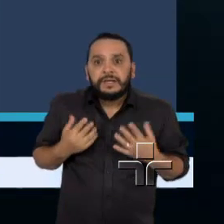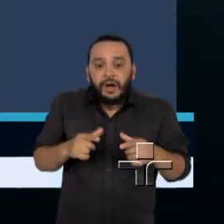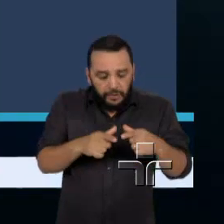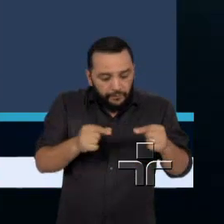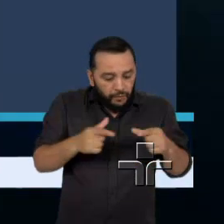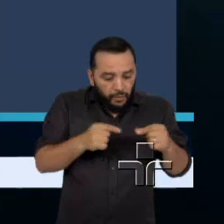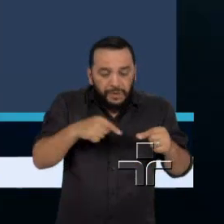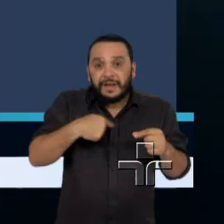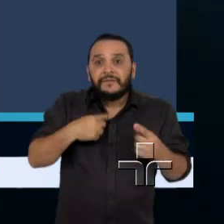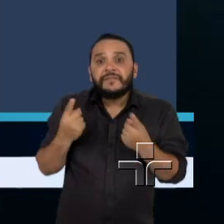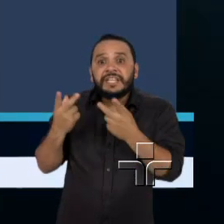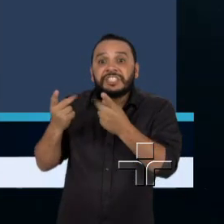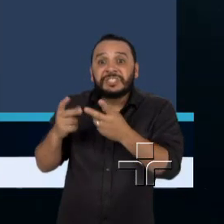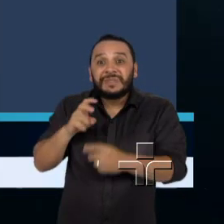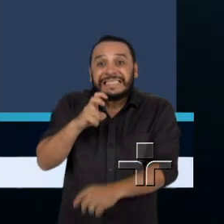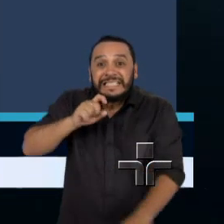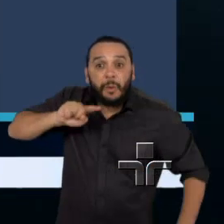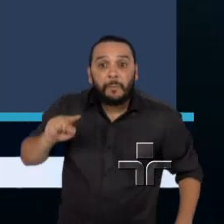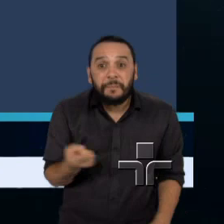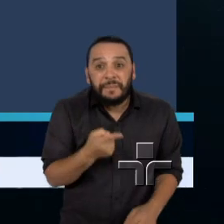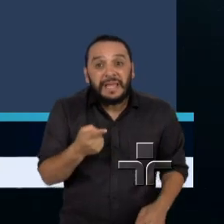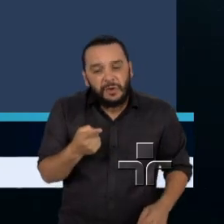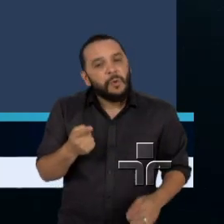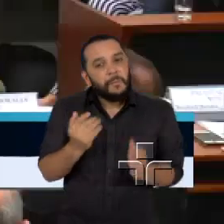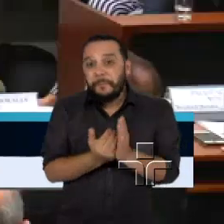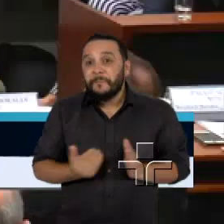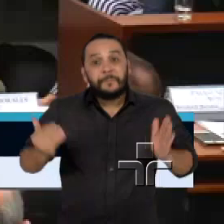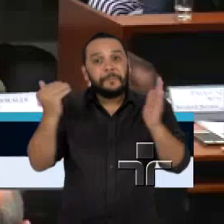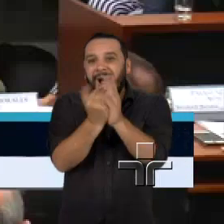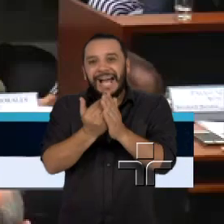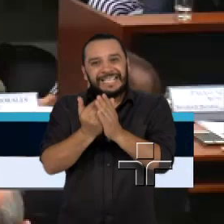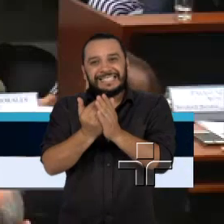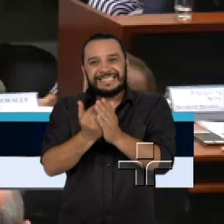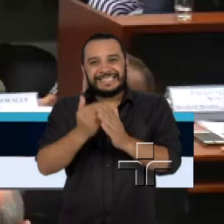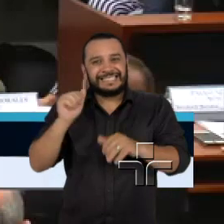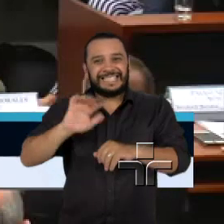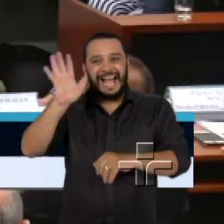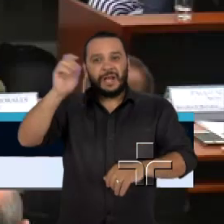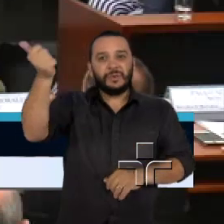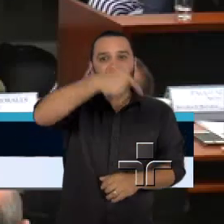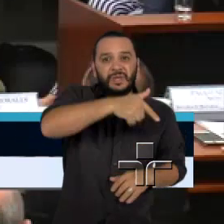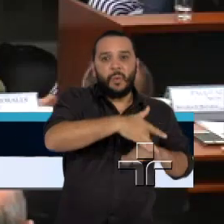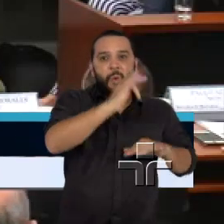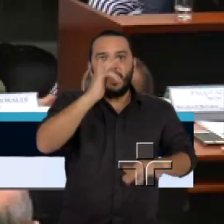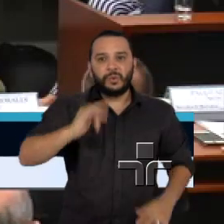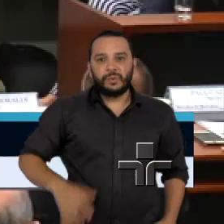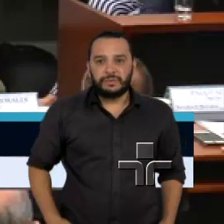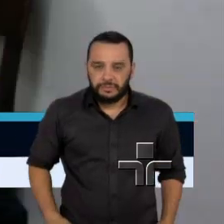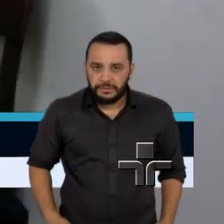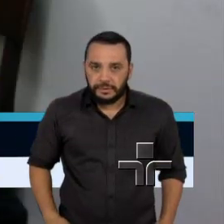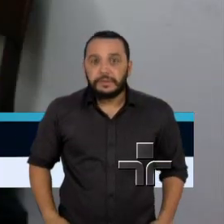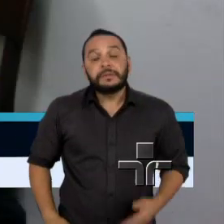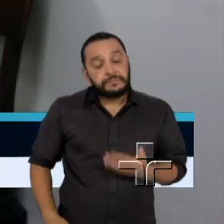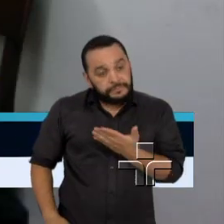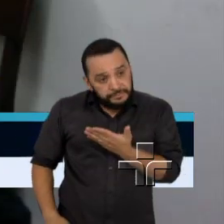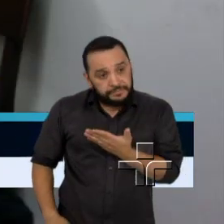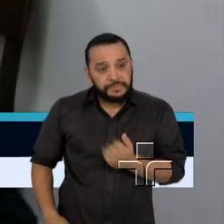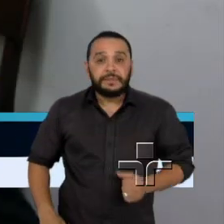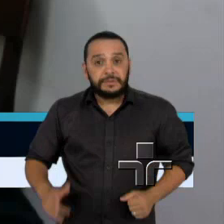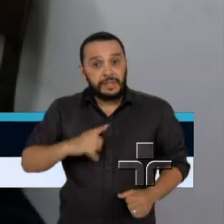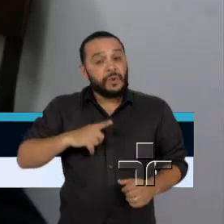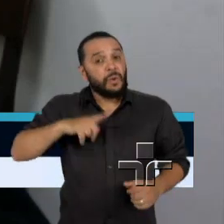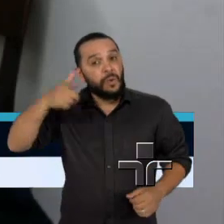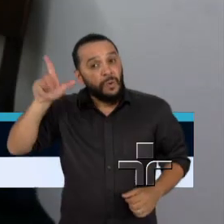por um preço 5.000 vezes maior que o grama do ouro, diz o presidente da Academia Brasileira de Ciência. Outro exemplo